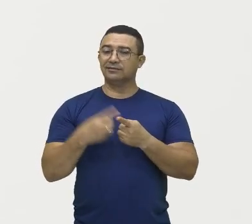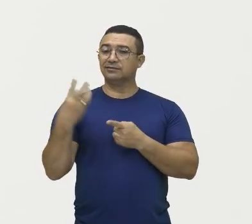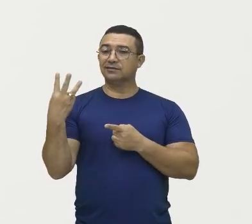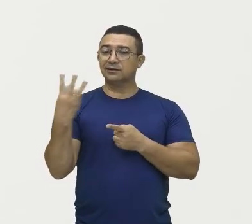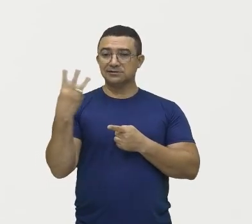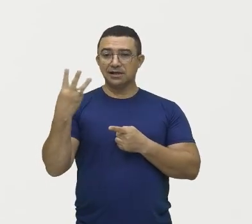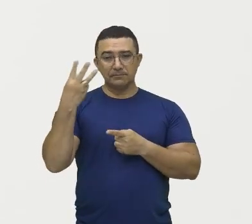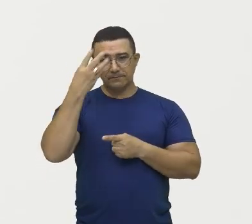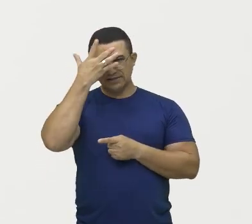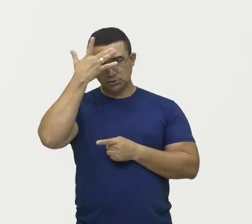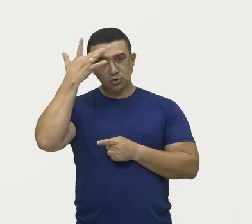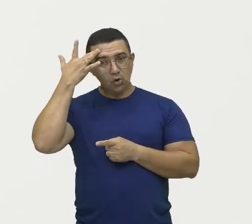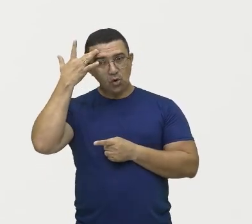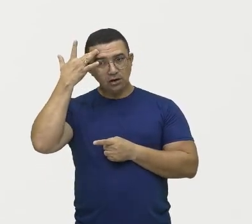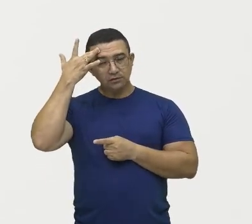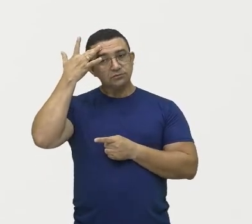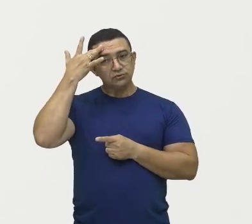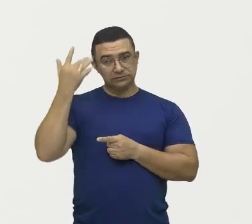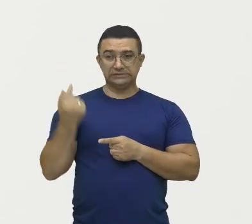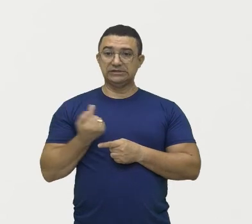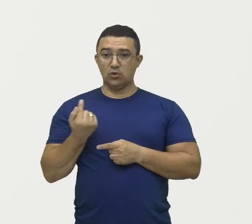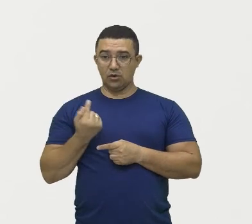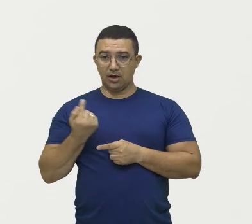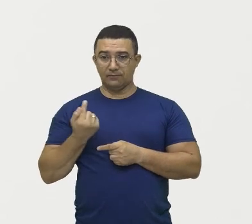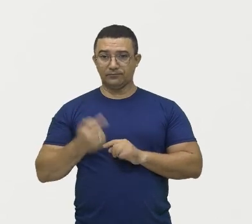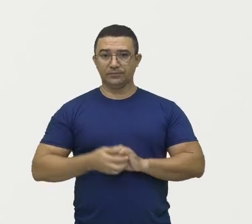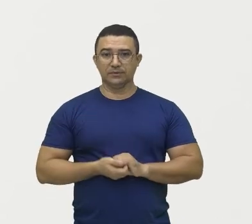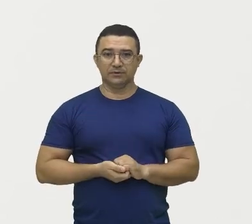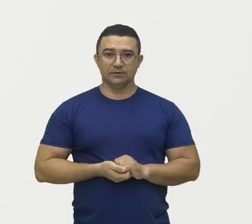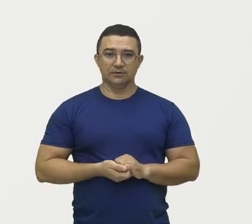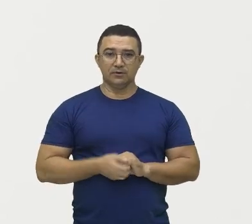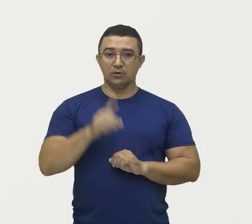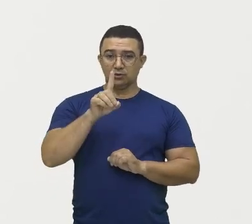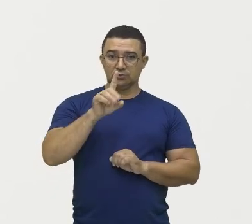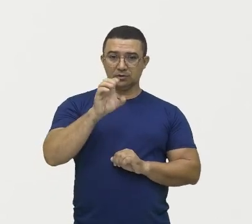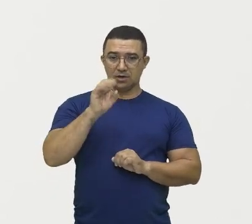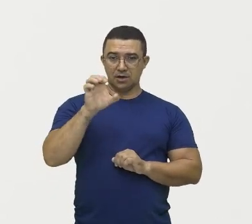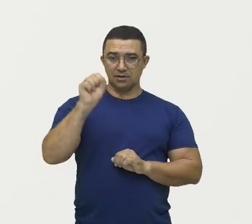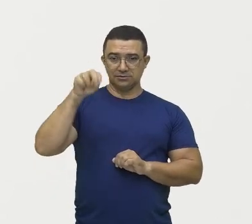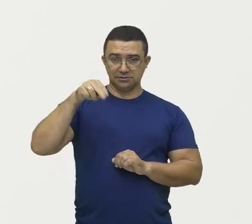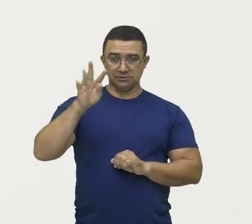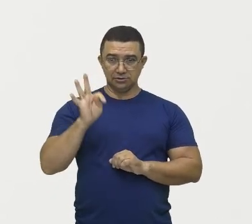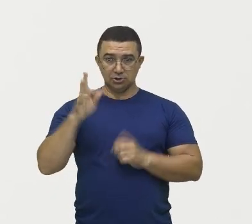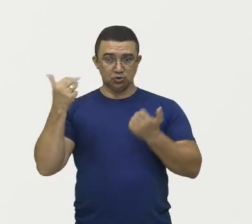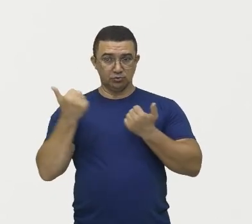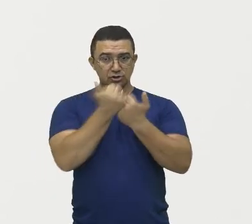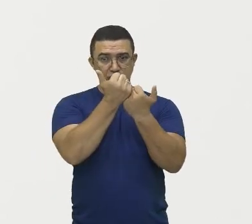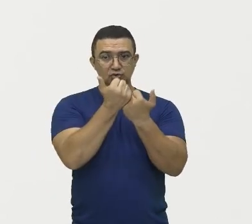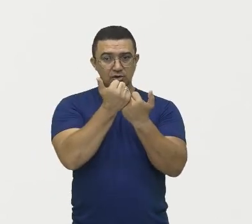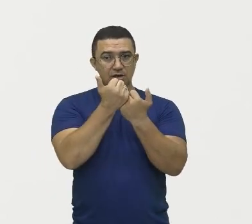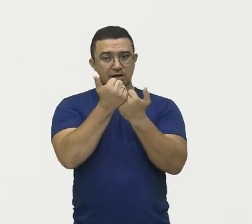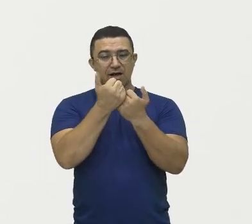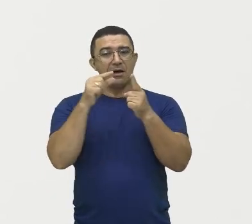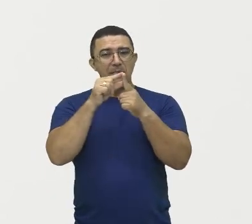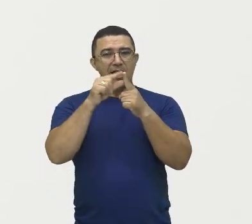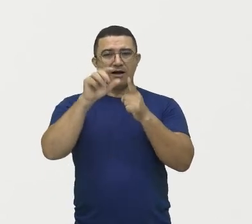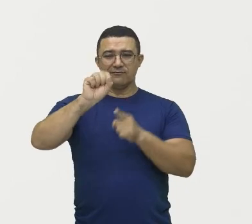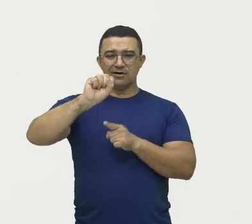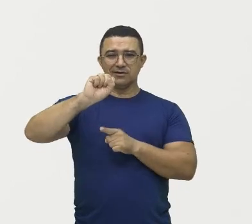ela não é necessariamente um pronome, mas é uma palavra que a substituir, né? Substituir corretamente. E not, obviamente, está